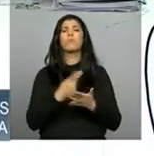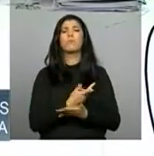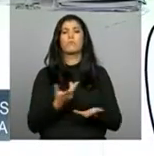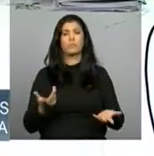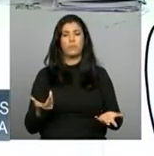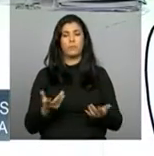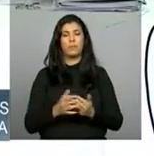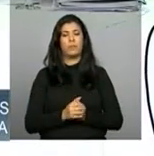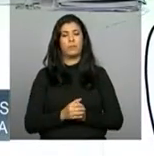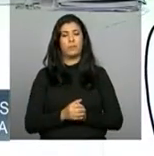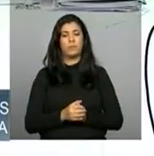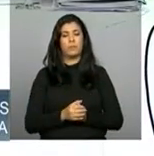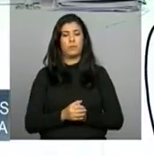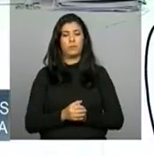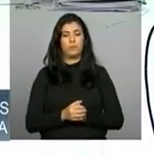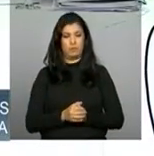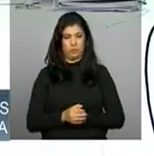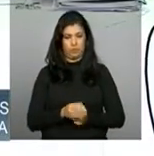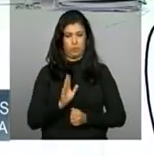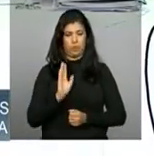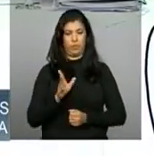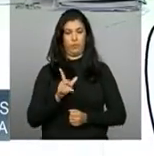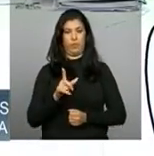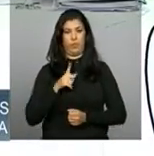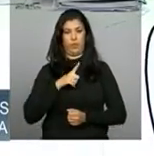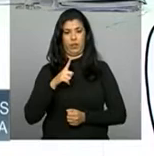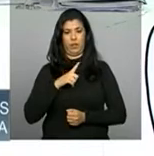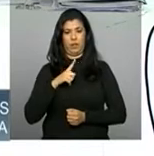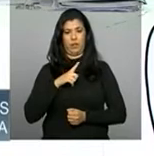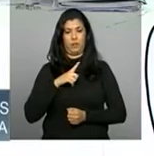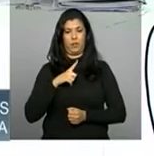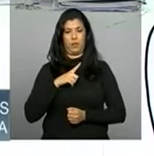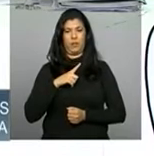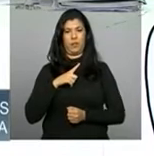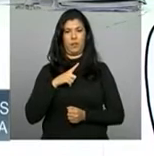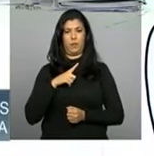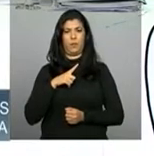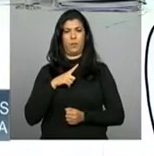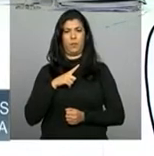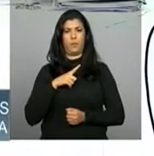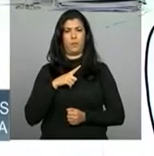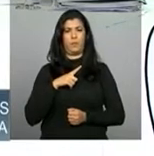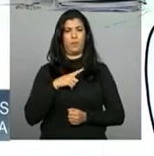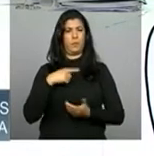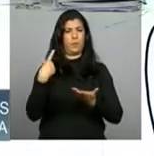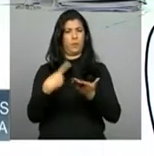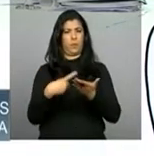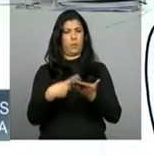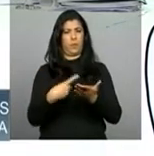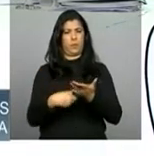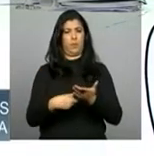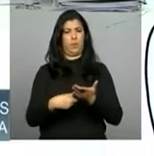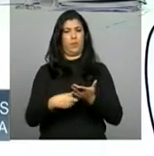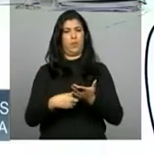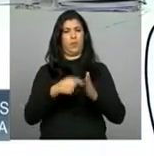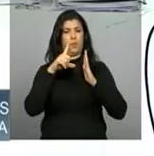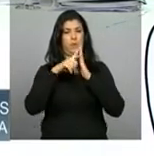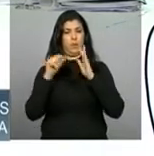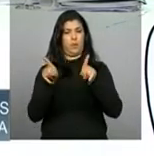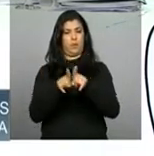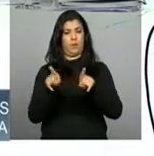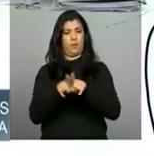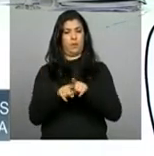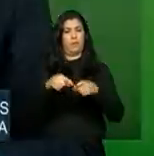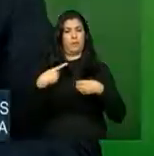o que estava acordado entre o Palácio do Planalto eo Ministério das cidades e o Governo do Estado